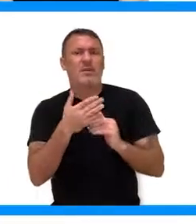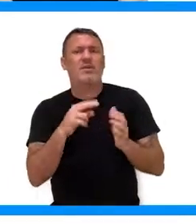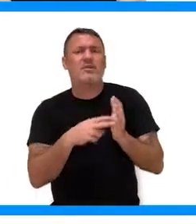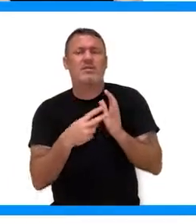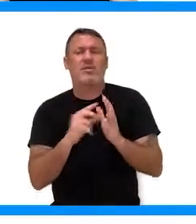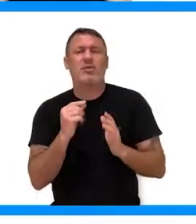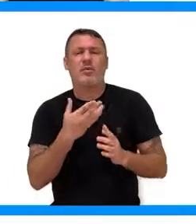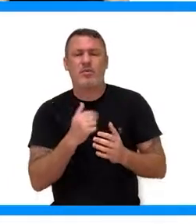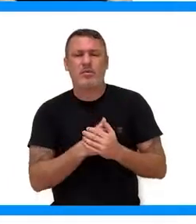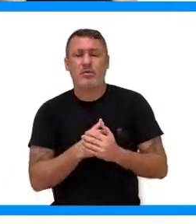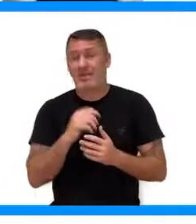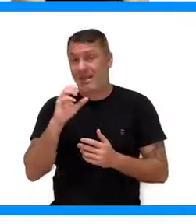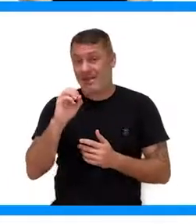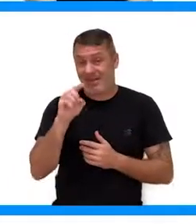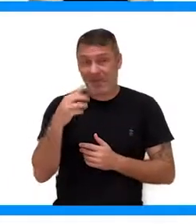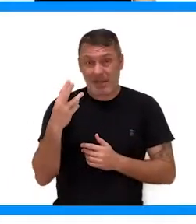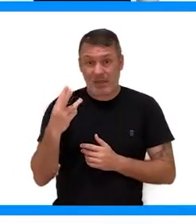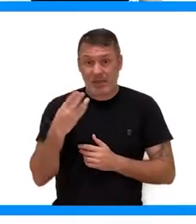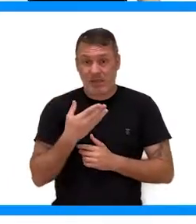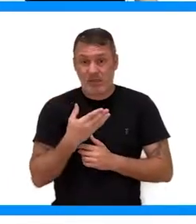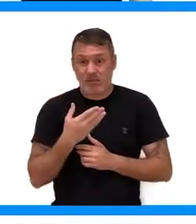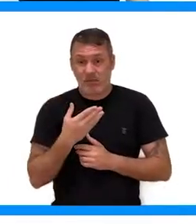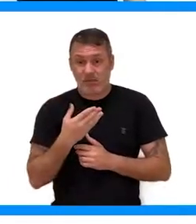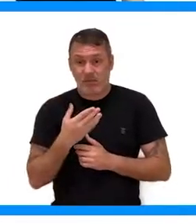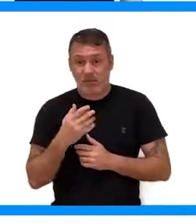0,3%. Meus queridos,